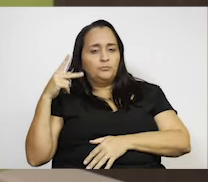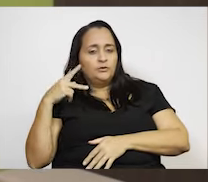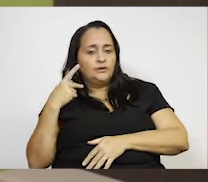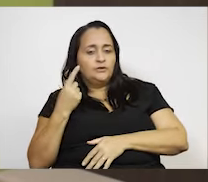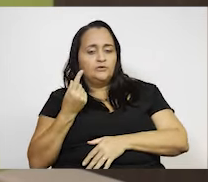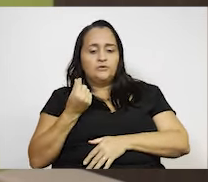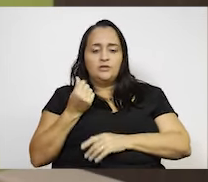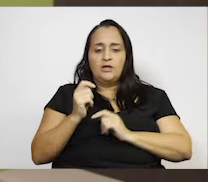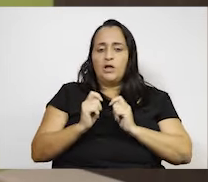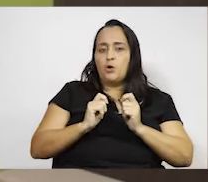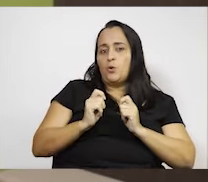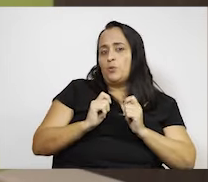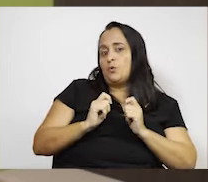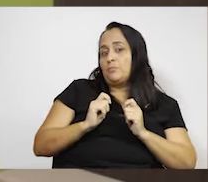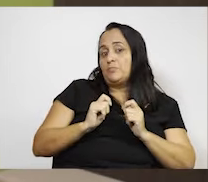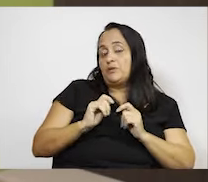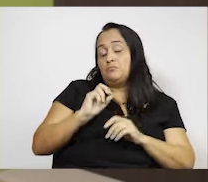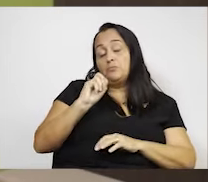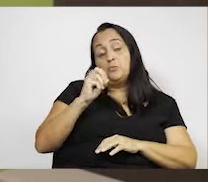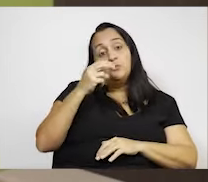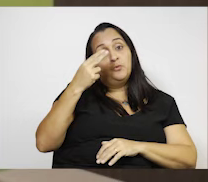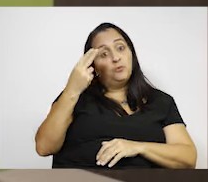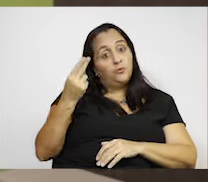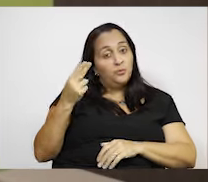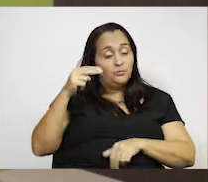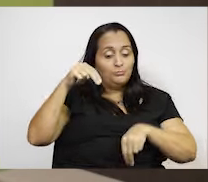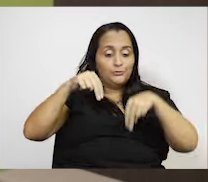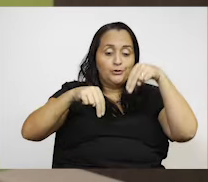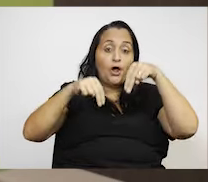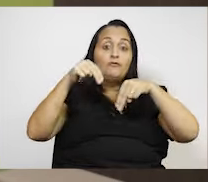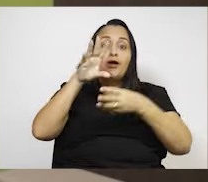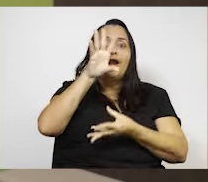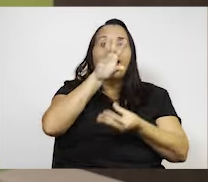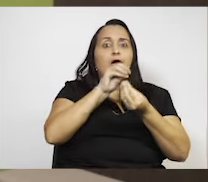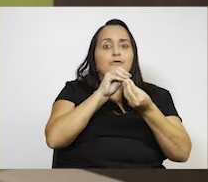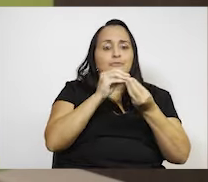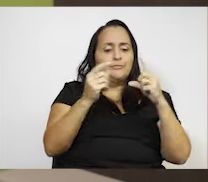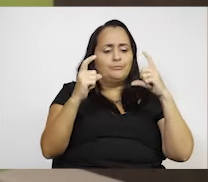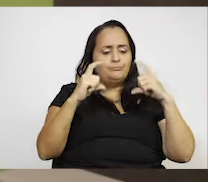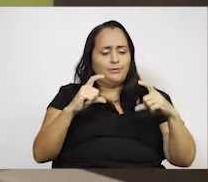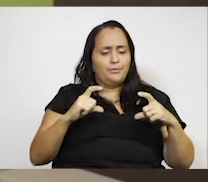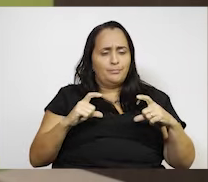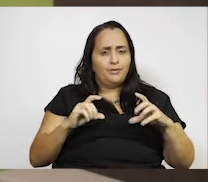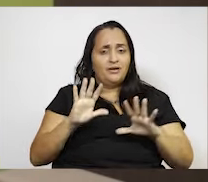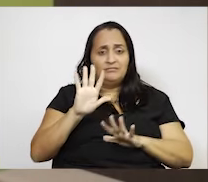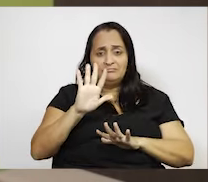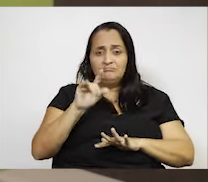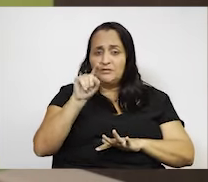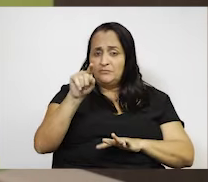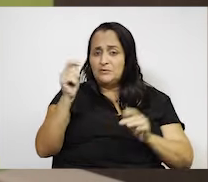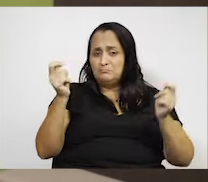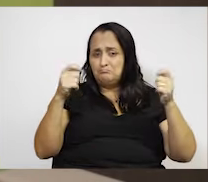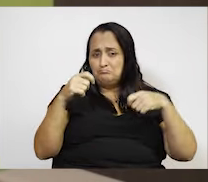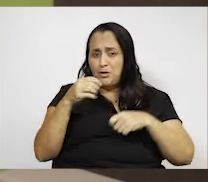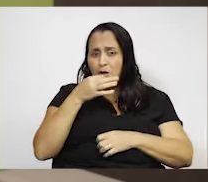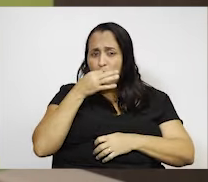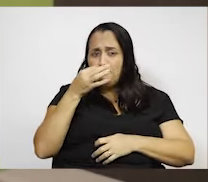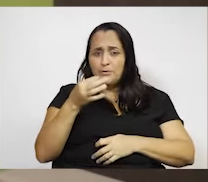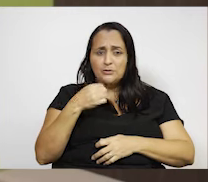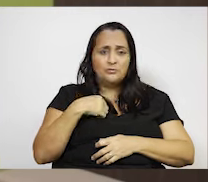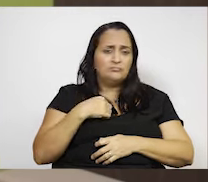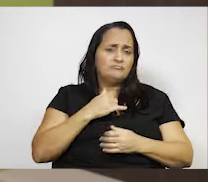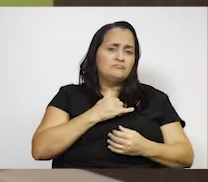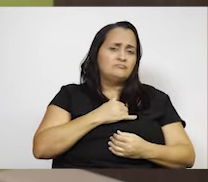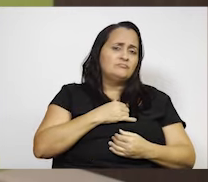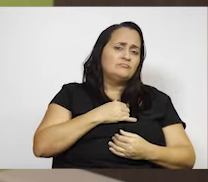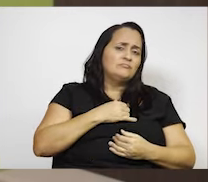economia ou até o resumo da novela, você precisa emitir uma opinião. Nem que seja para o colega do